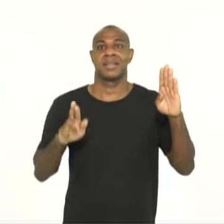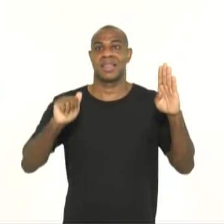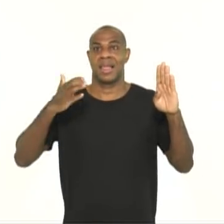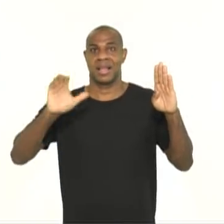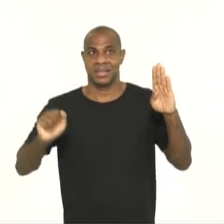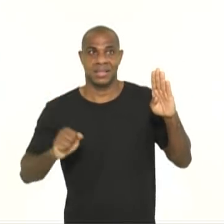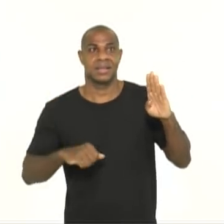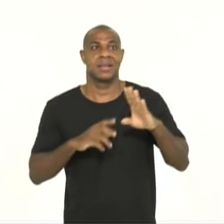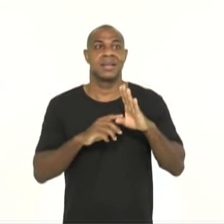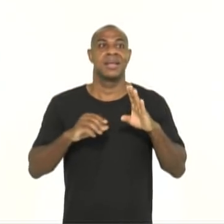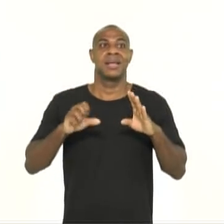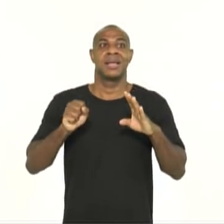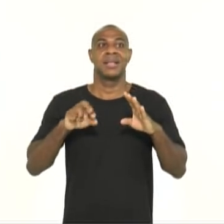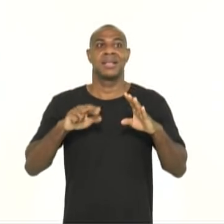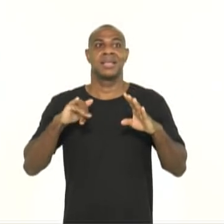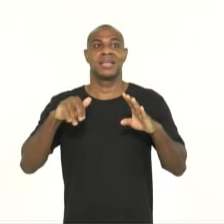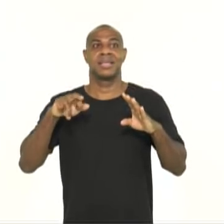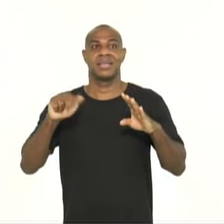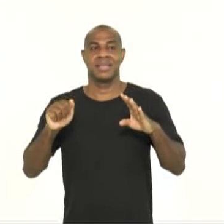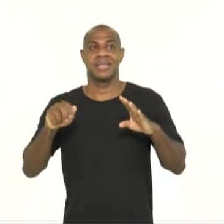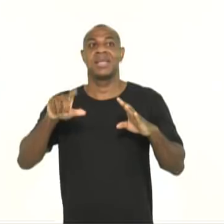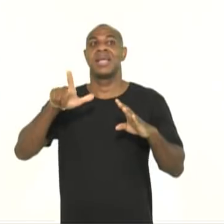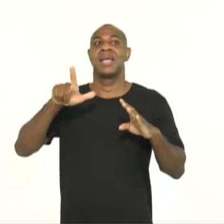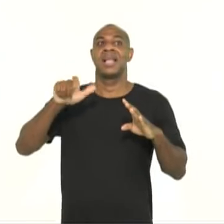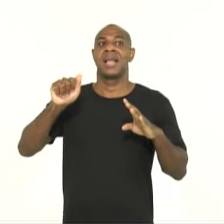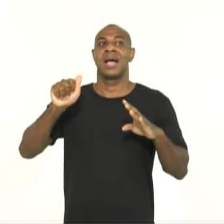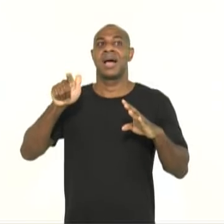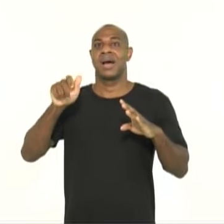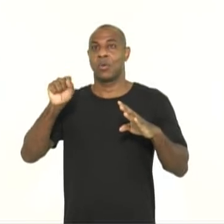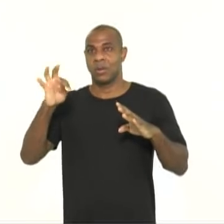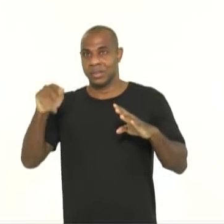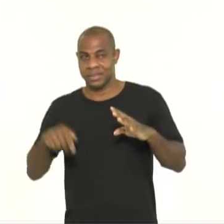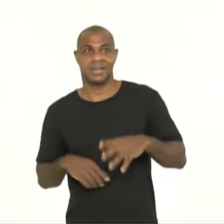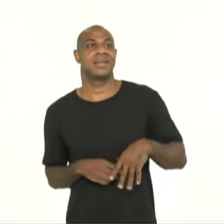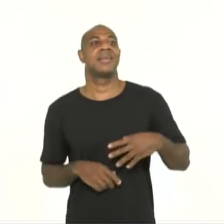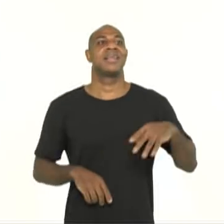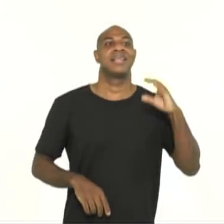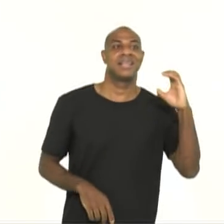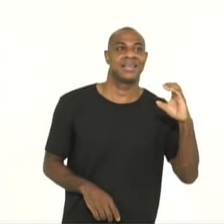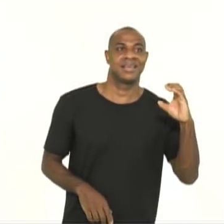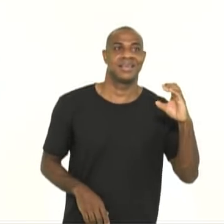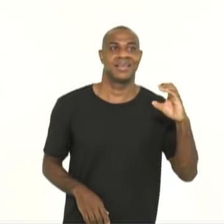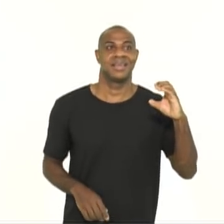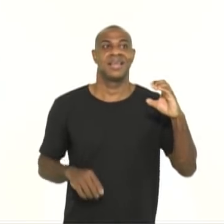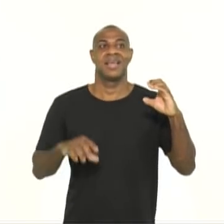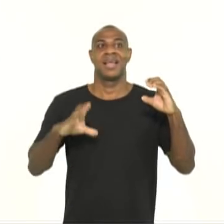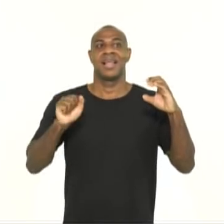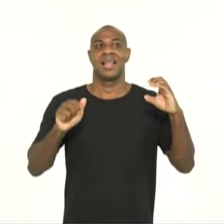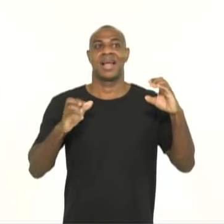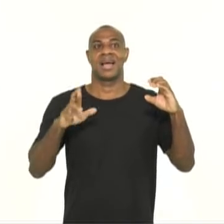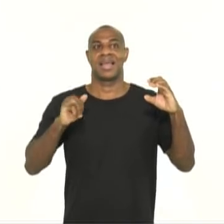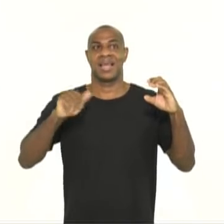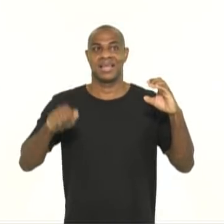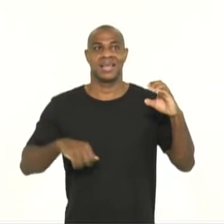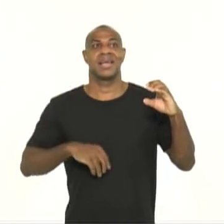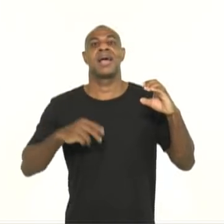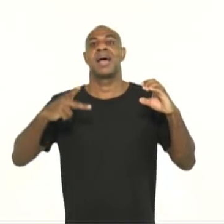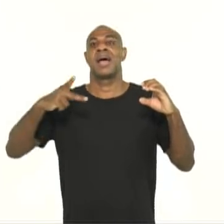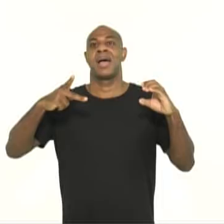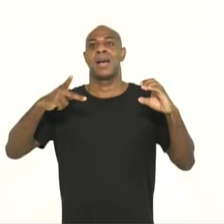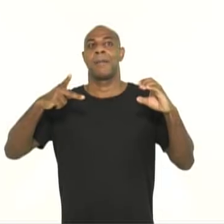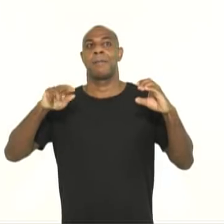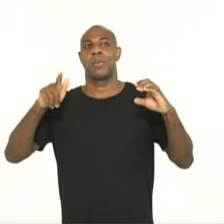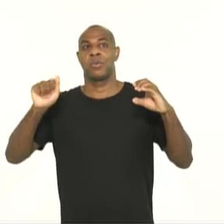traça, um siri e uma lagosta. Na letra C, a gente tem lacraia, pulga